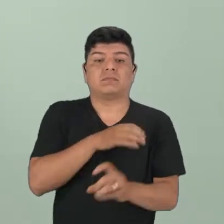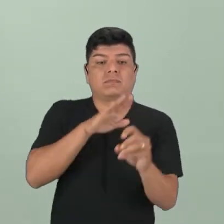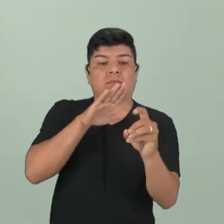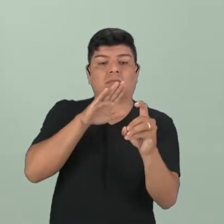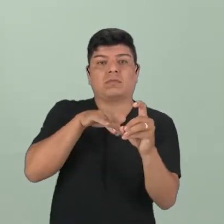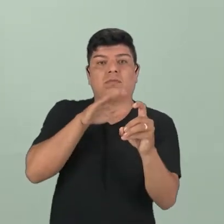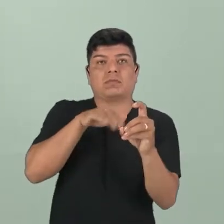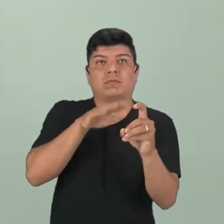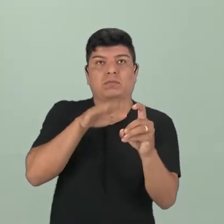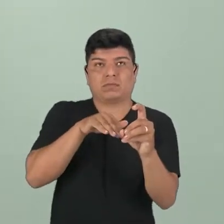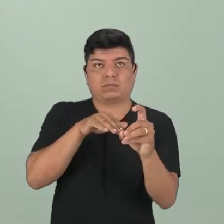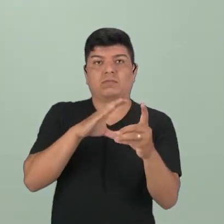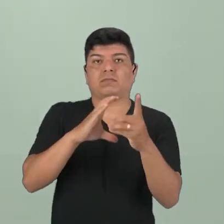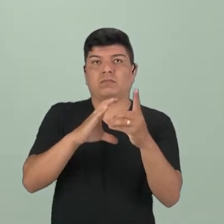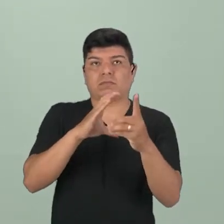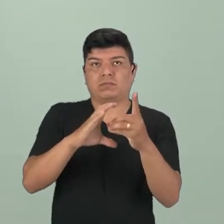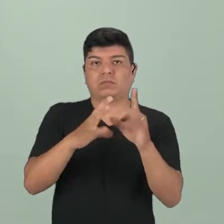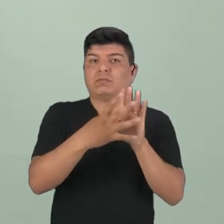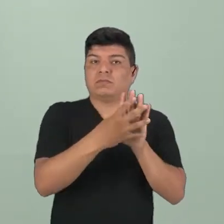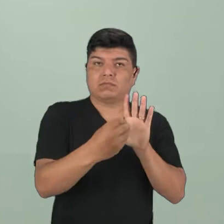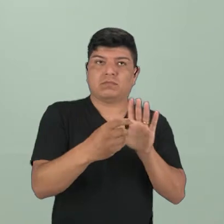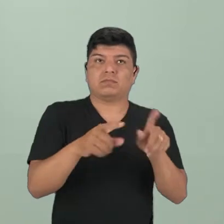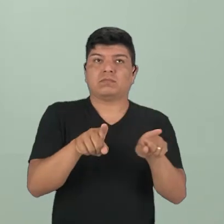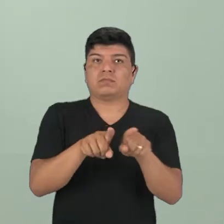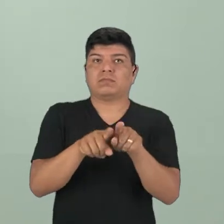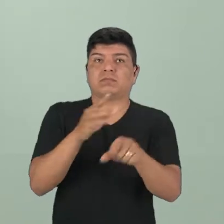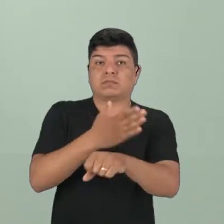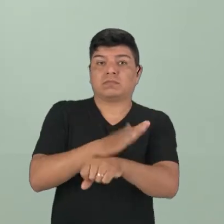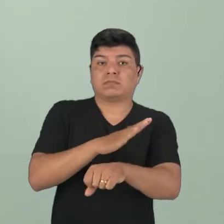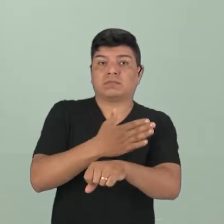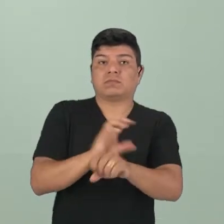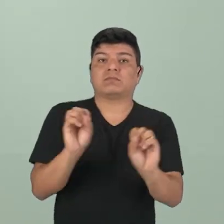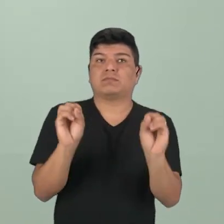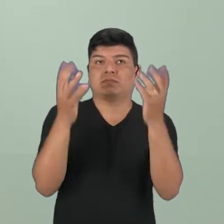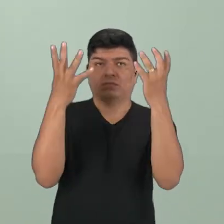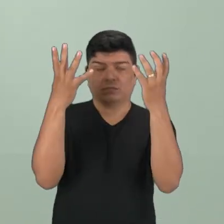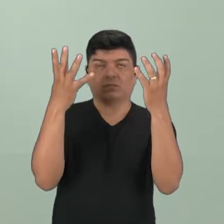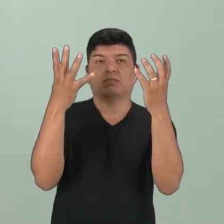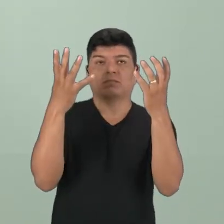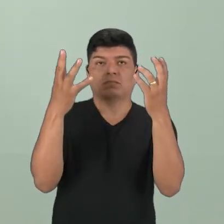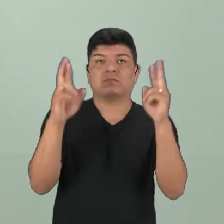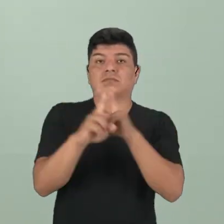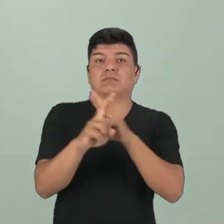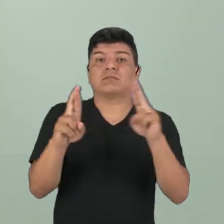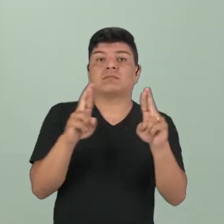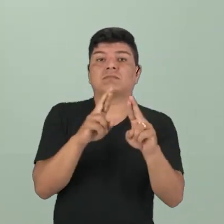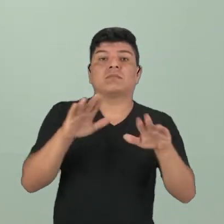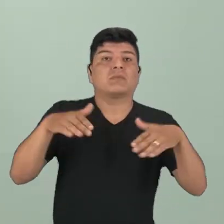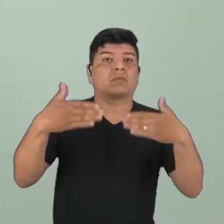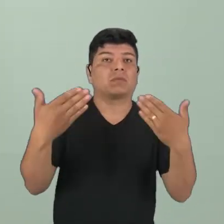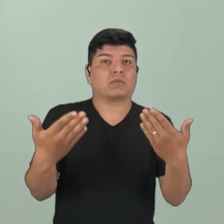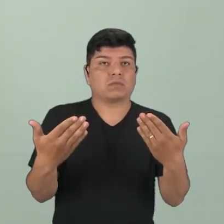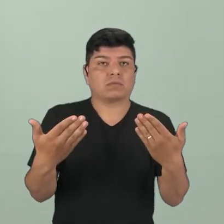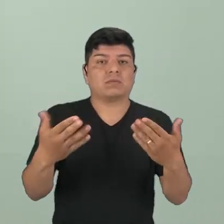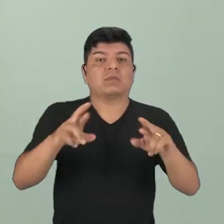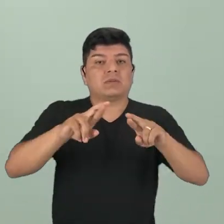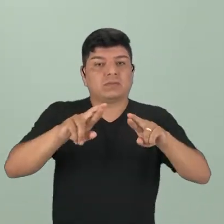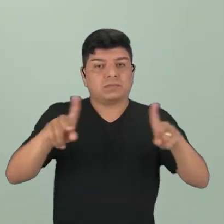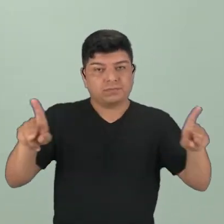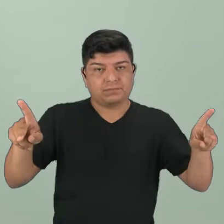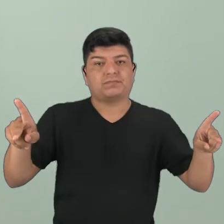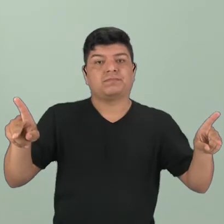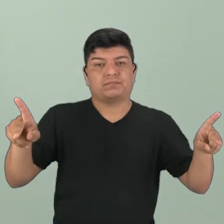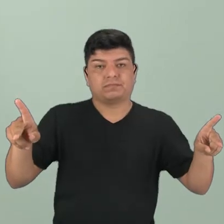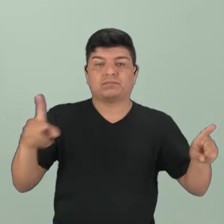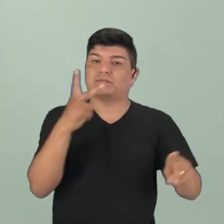Mito, Rito e Símbolo nas práticas celebrativas. Qual é a relação entre eles, qual é a